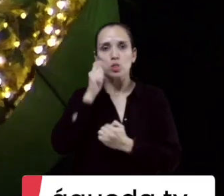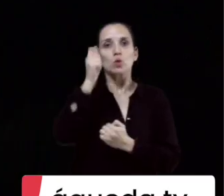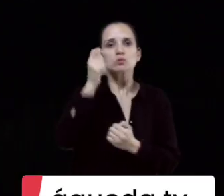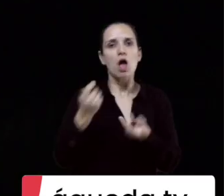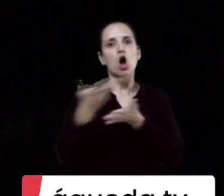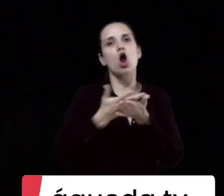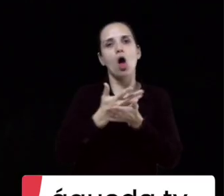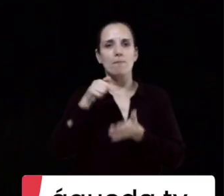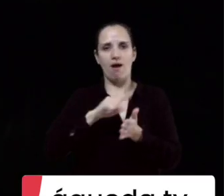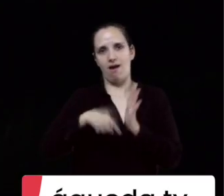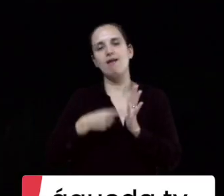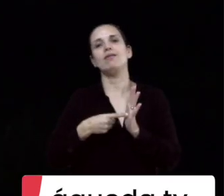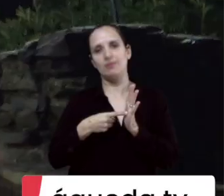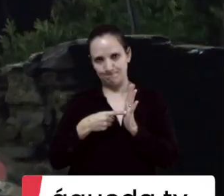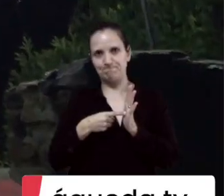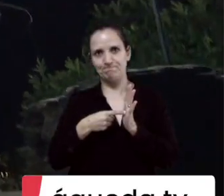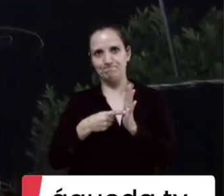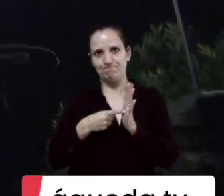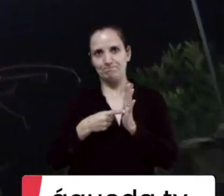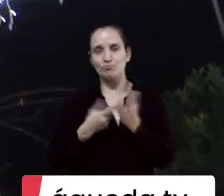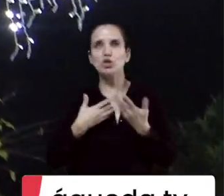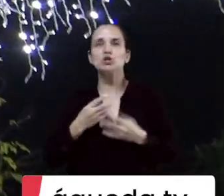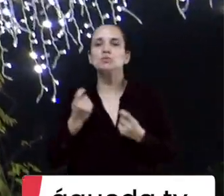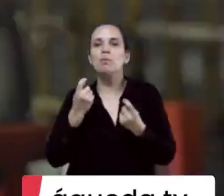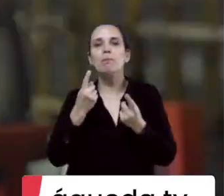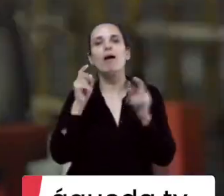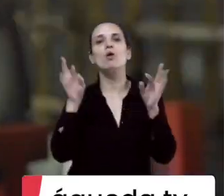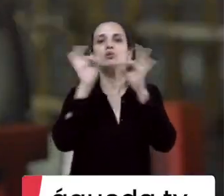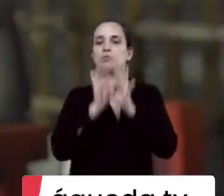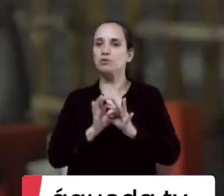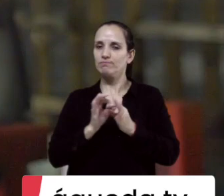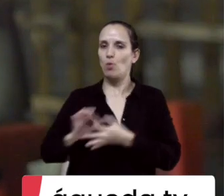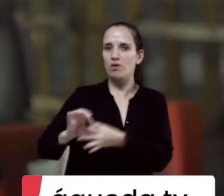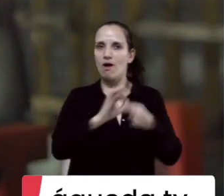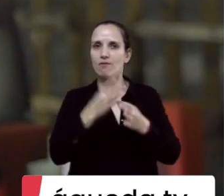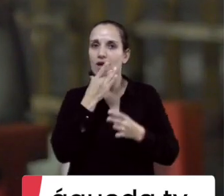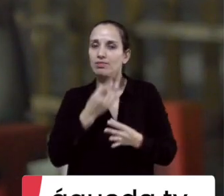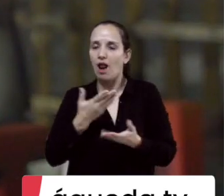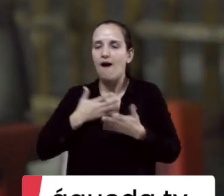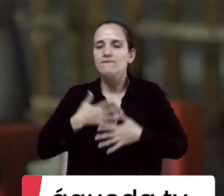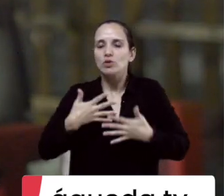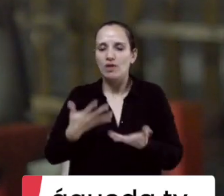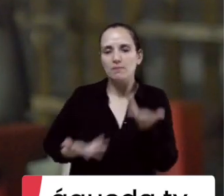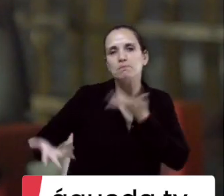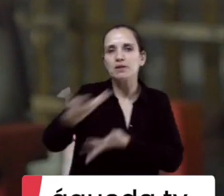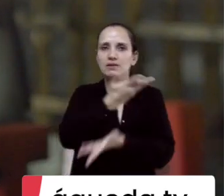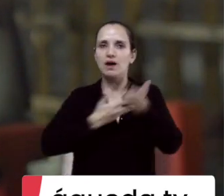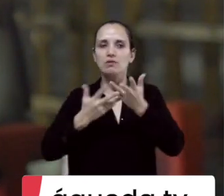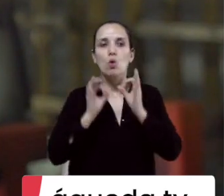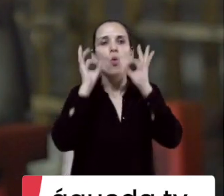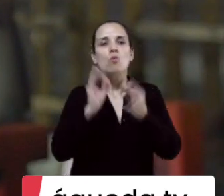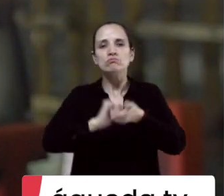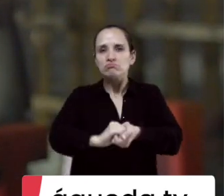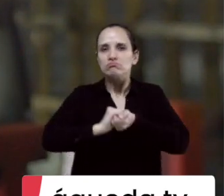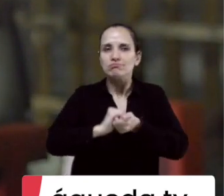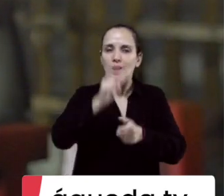turístico e económico do nosso concelho. Que o espírito de Natal, com a união e a vontade de partilhar, a generosidade e o cuidado com o